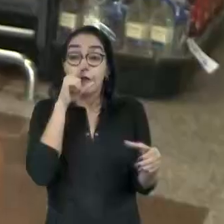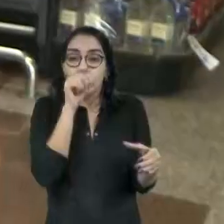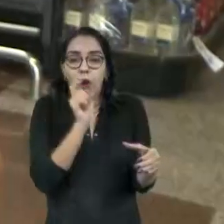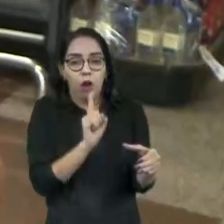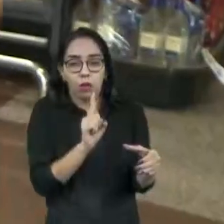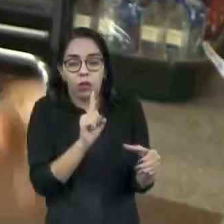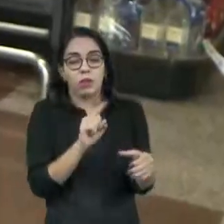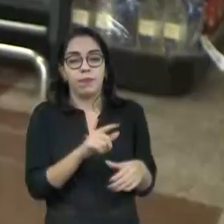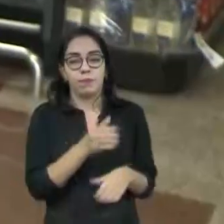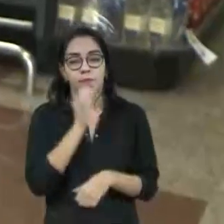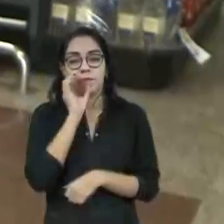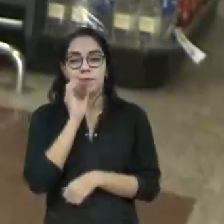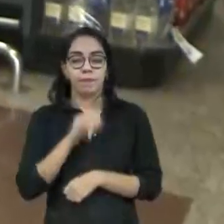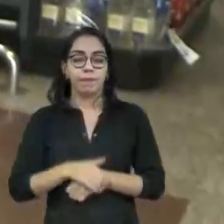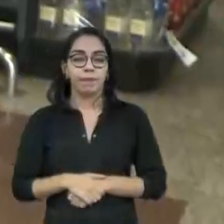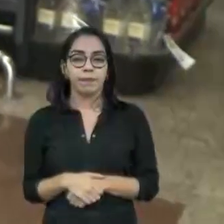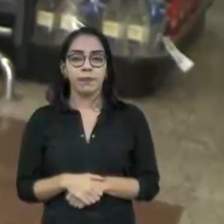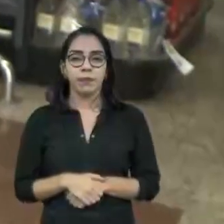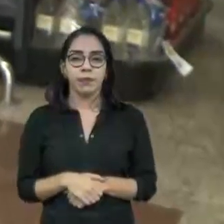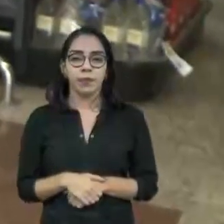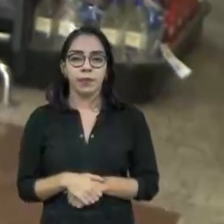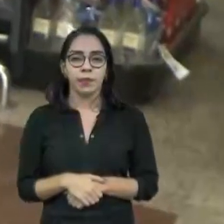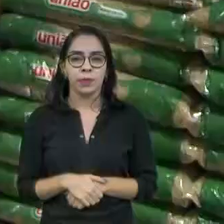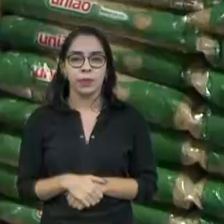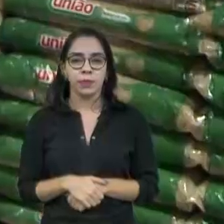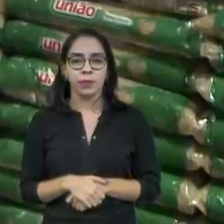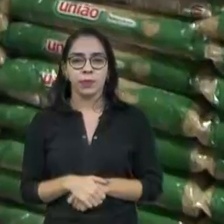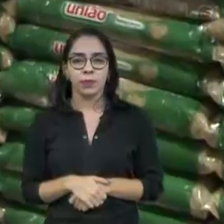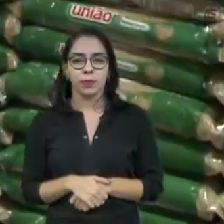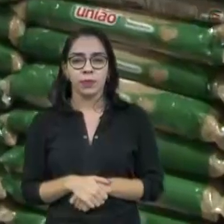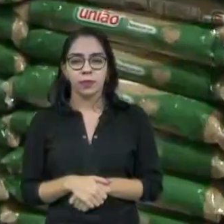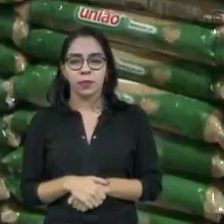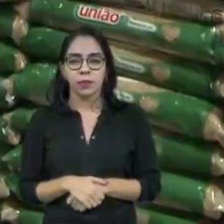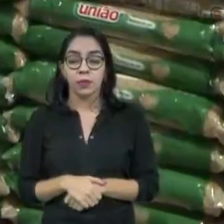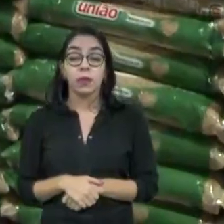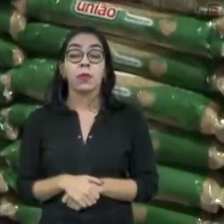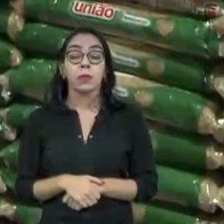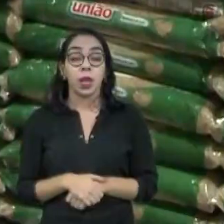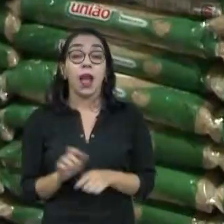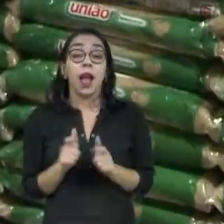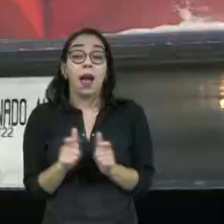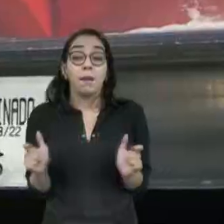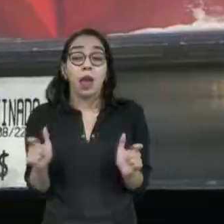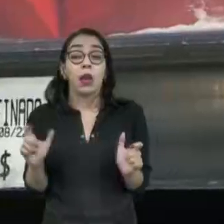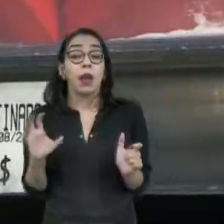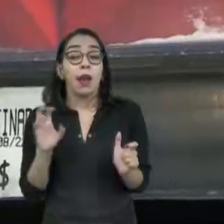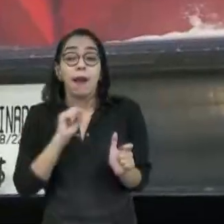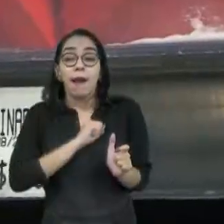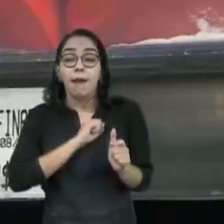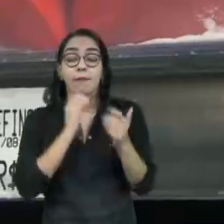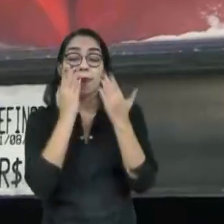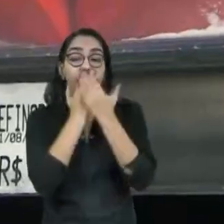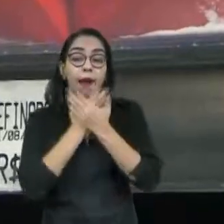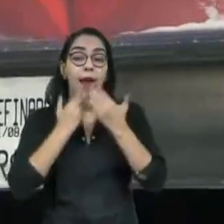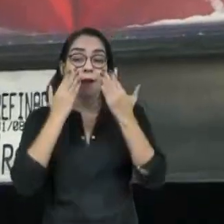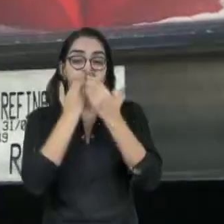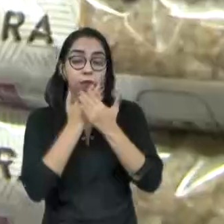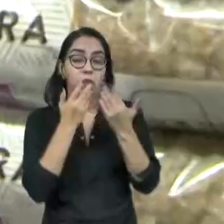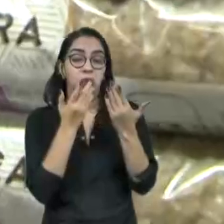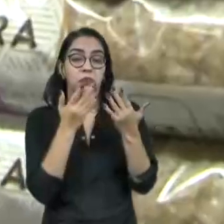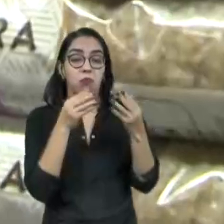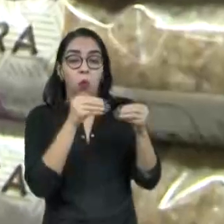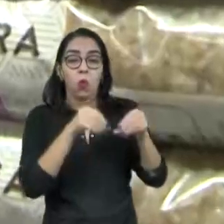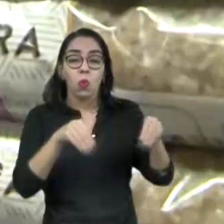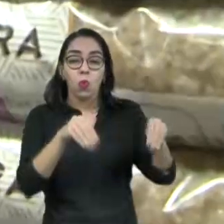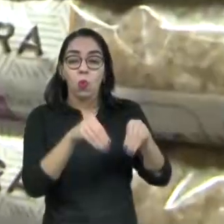doce a frutos e muitos T preferência de Açúcar alguns trocam o refinado